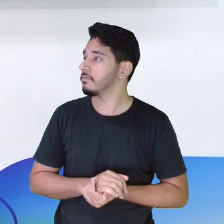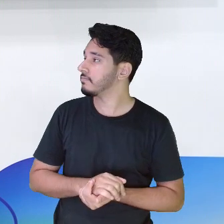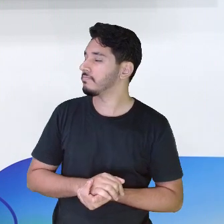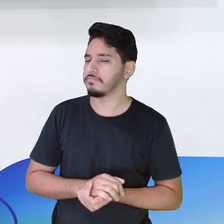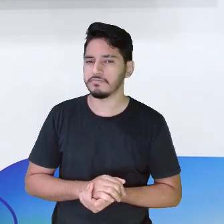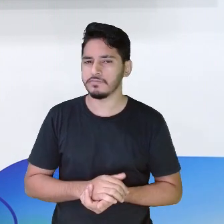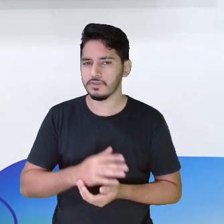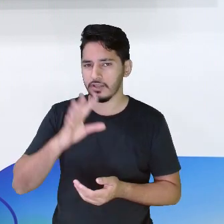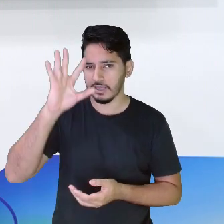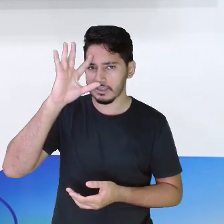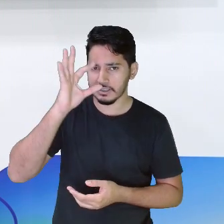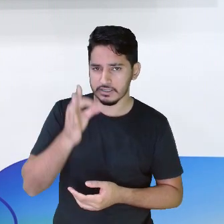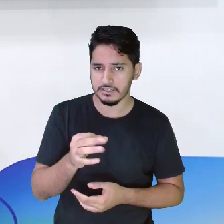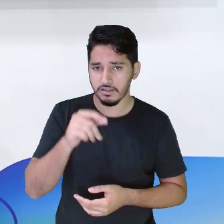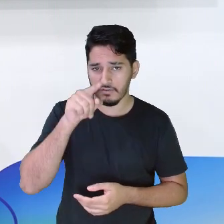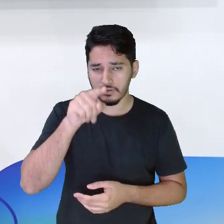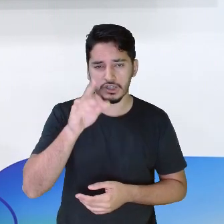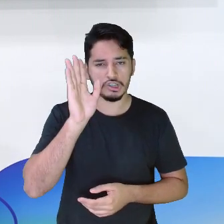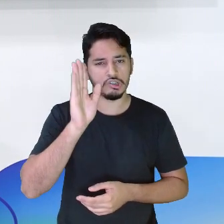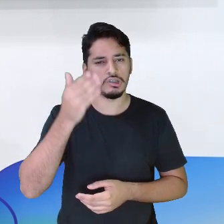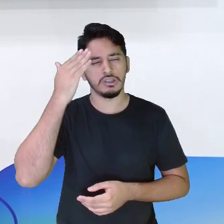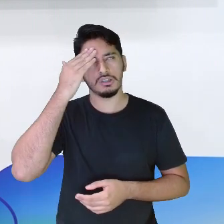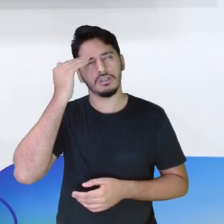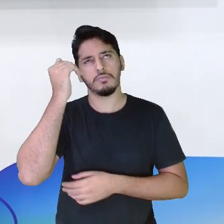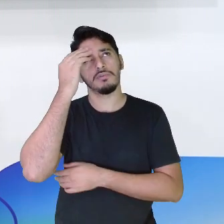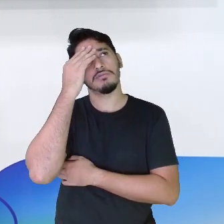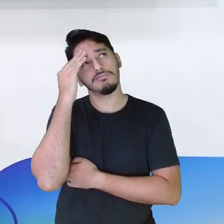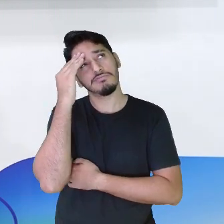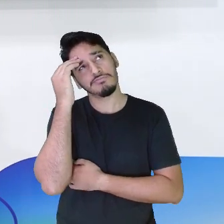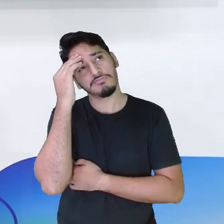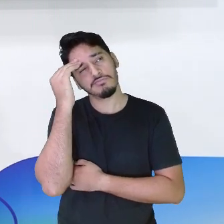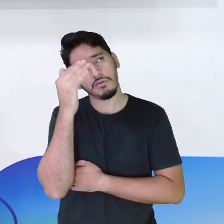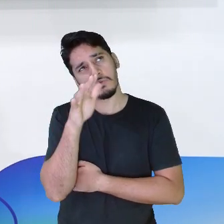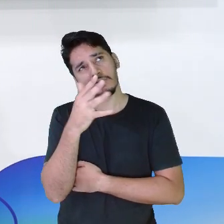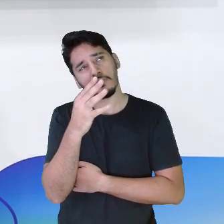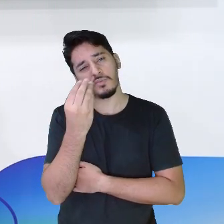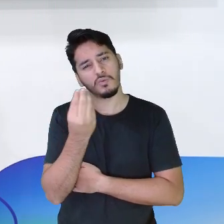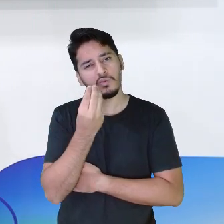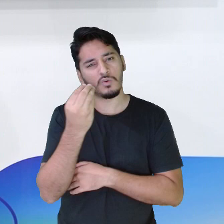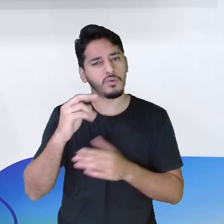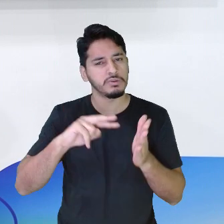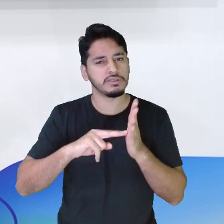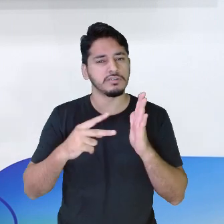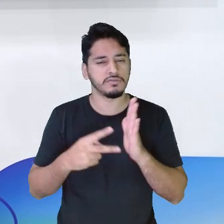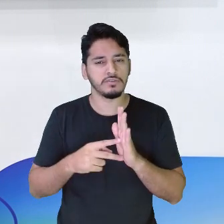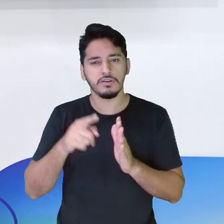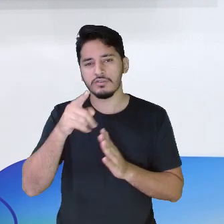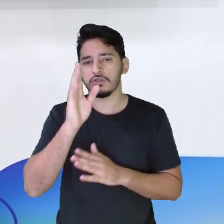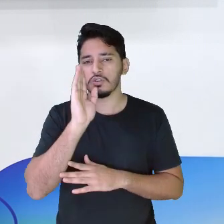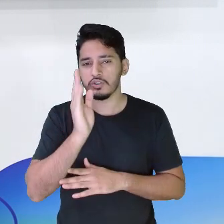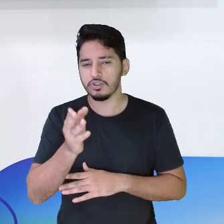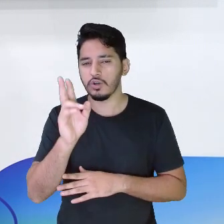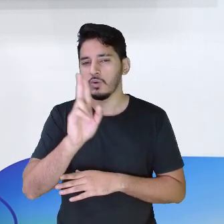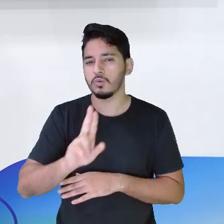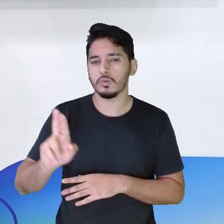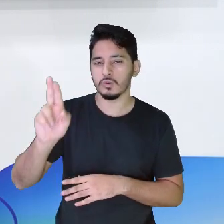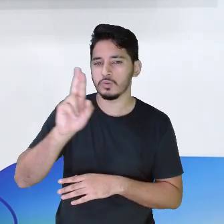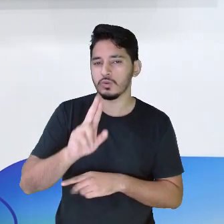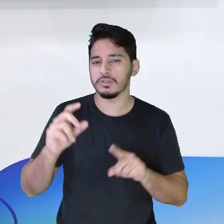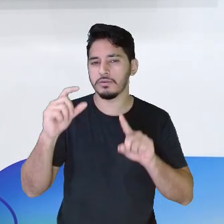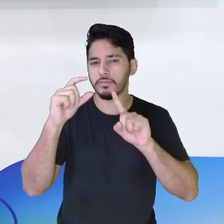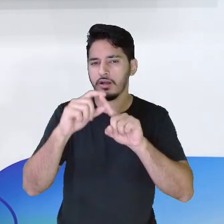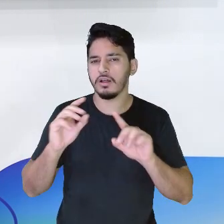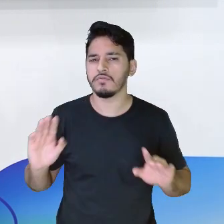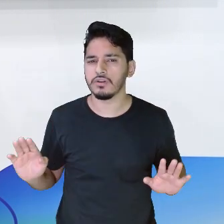tenho certeza que vocês já sabem mais ou menos o que significa. Vocês já utilizaram esse termo em algum